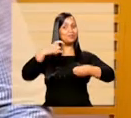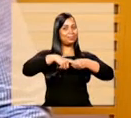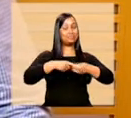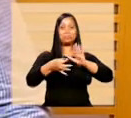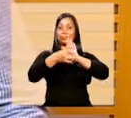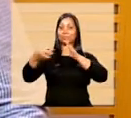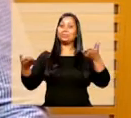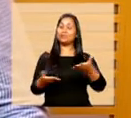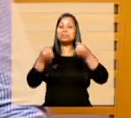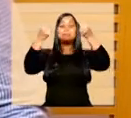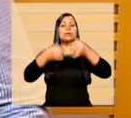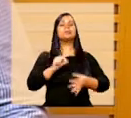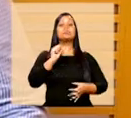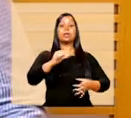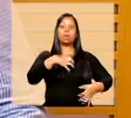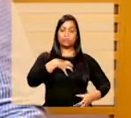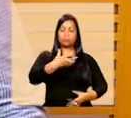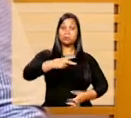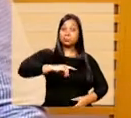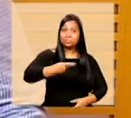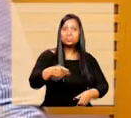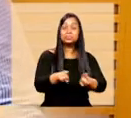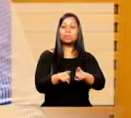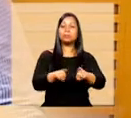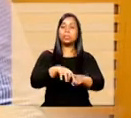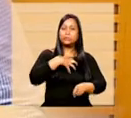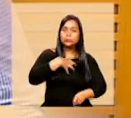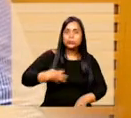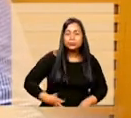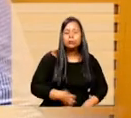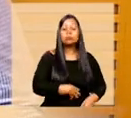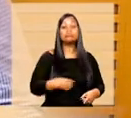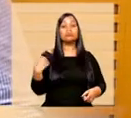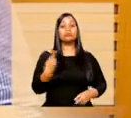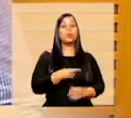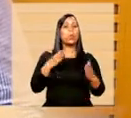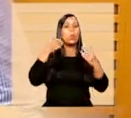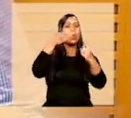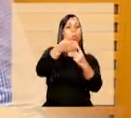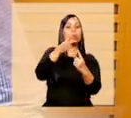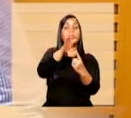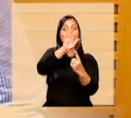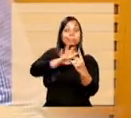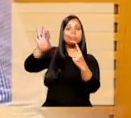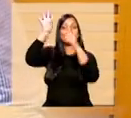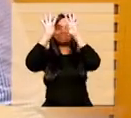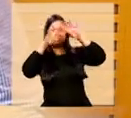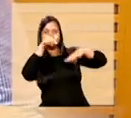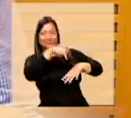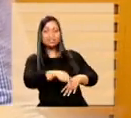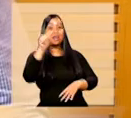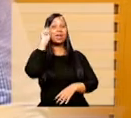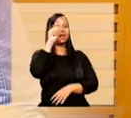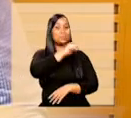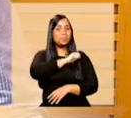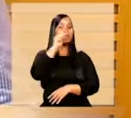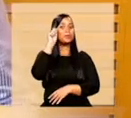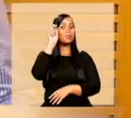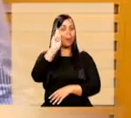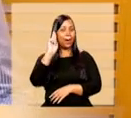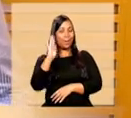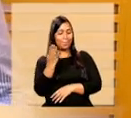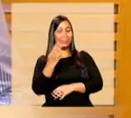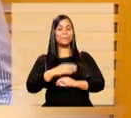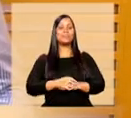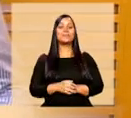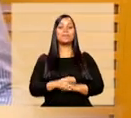De volta com um ponto de vista, hoje falando sobre doação e transplante de órgãos. A gente é referência nacional no nosso hospital de base aqui de São José